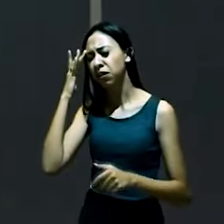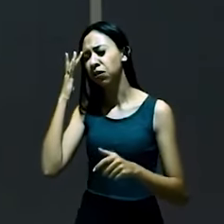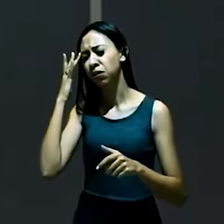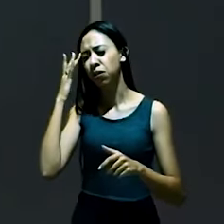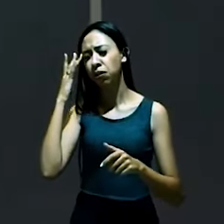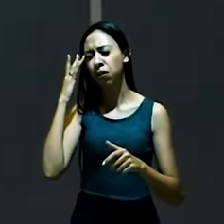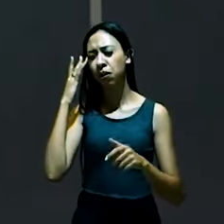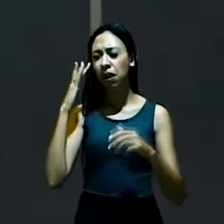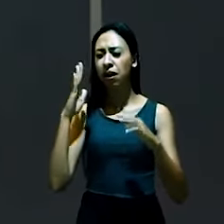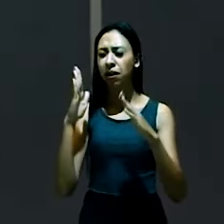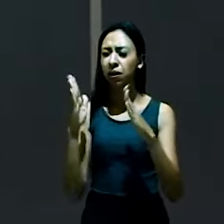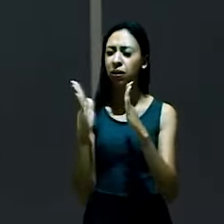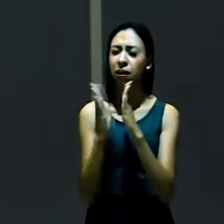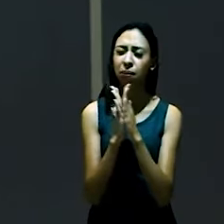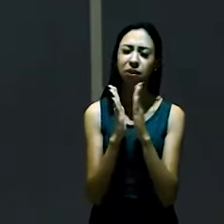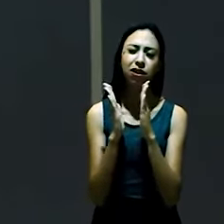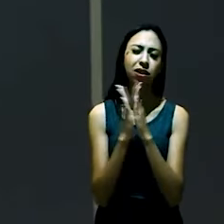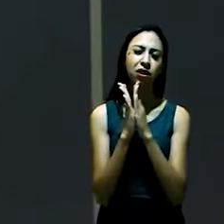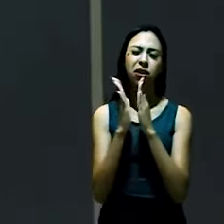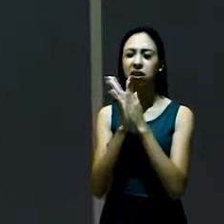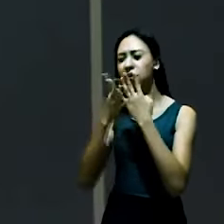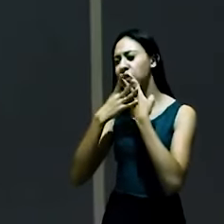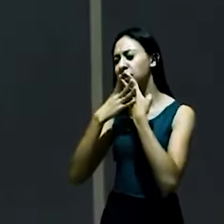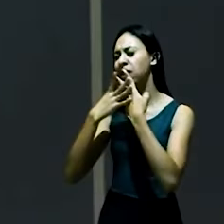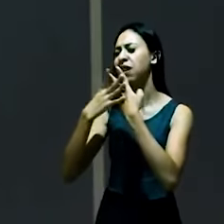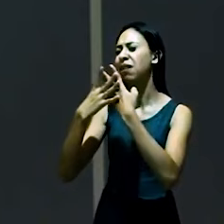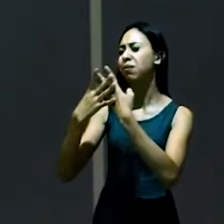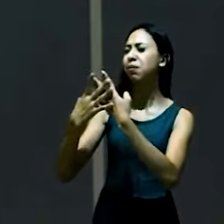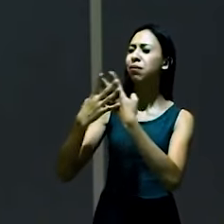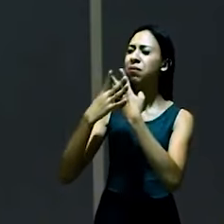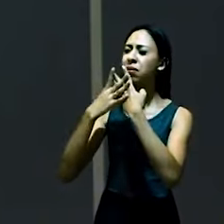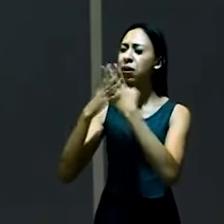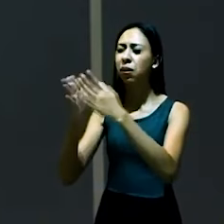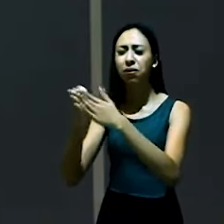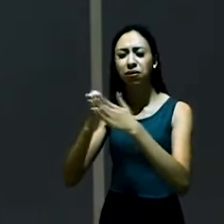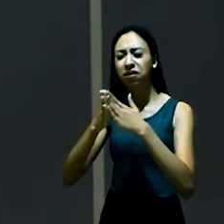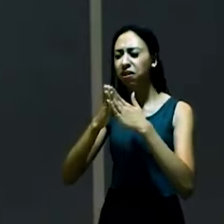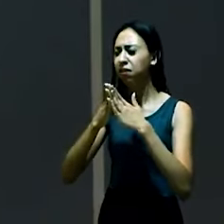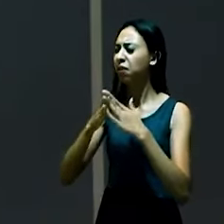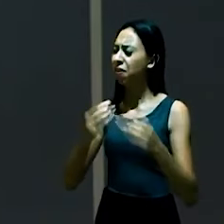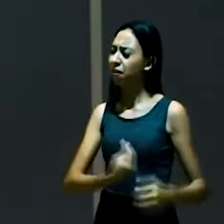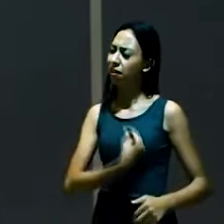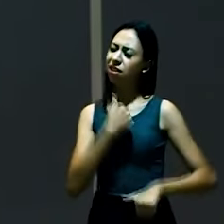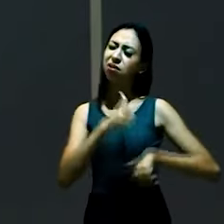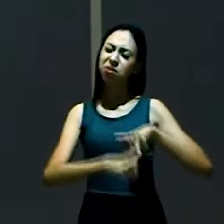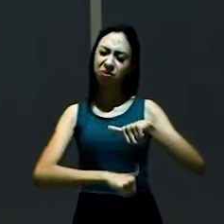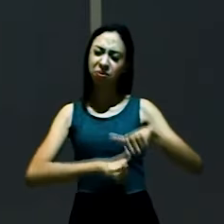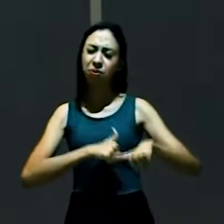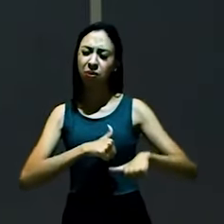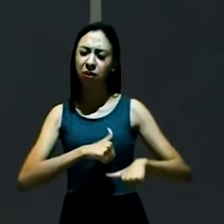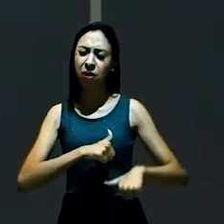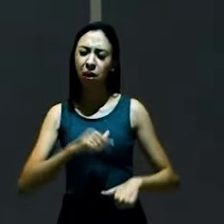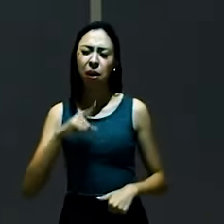lugar. Deus, muda. Nós repreendemos. Nós repreendemos toda artimanha do